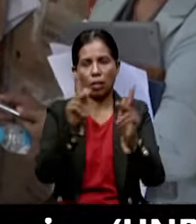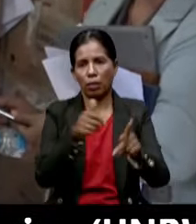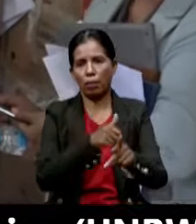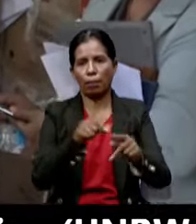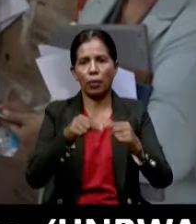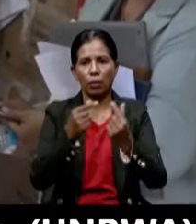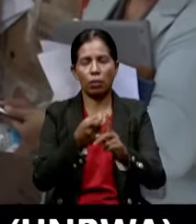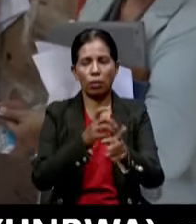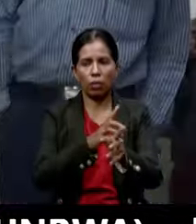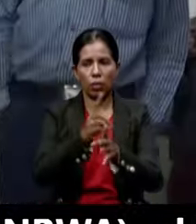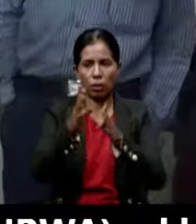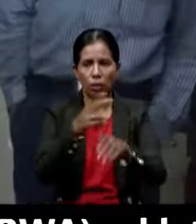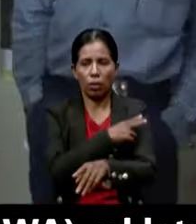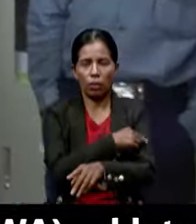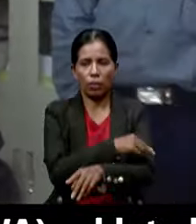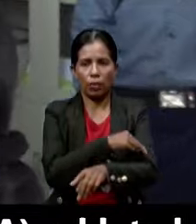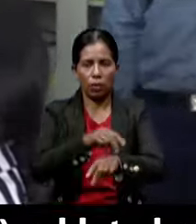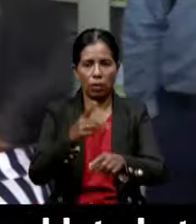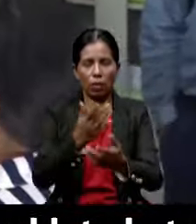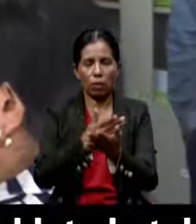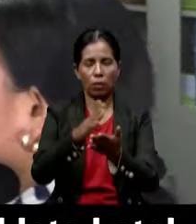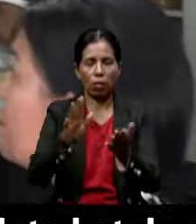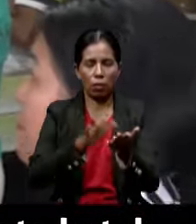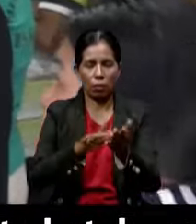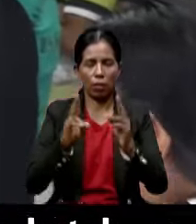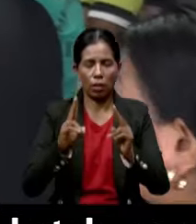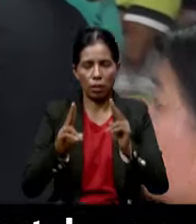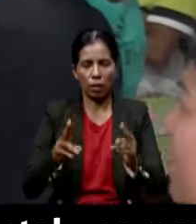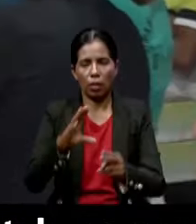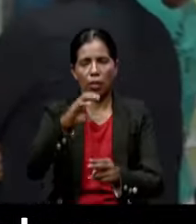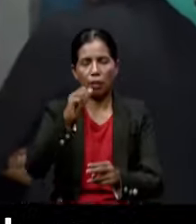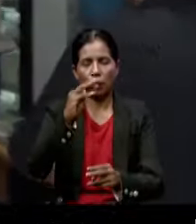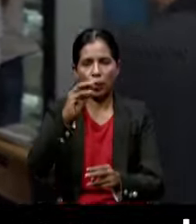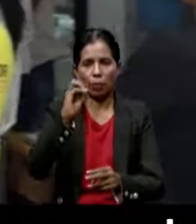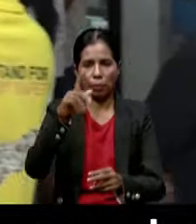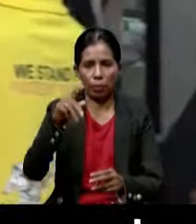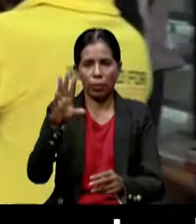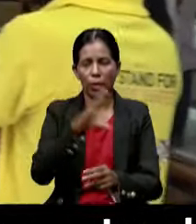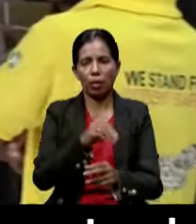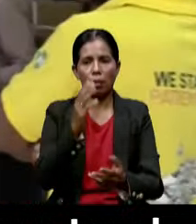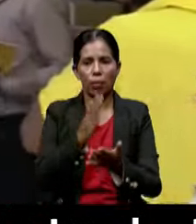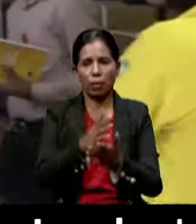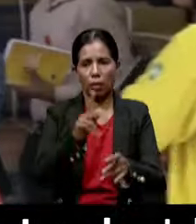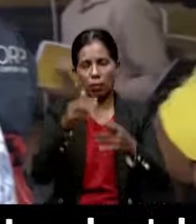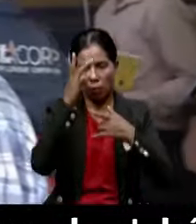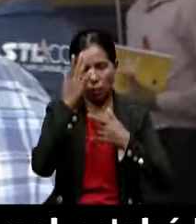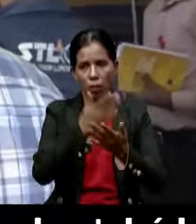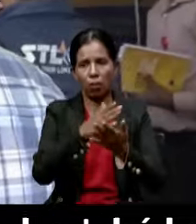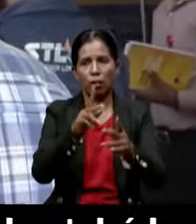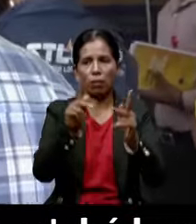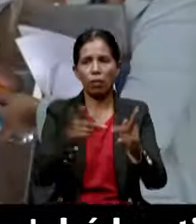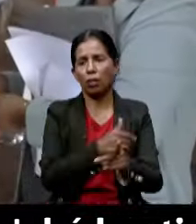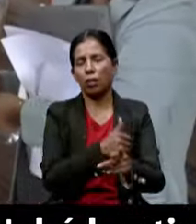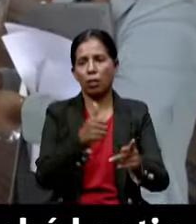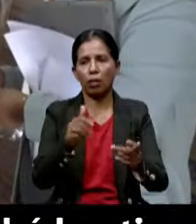Rússia Conselho Diretivo Hospital Nacional, a tu compra emergência em Moruk capta o pril, onde evita paciente só sair a clínica privada. Também